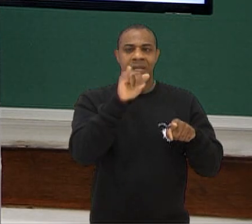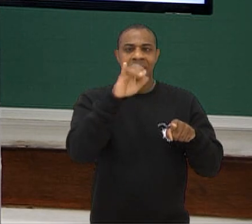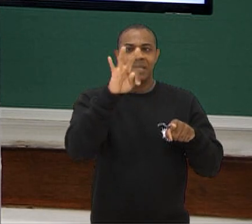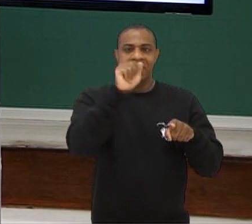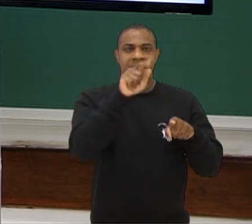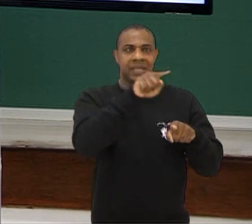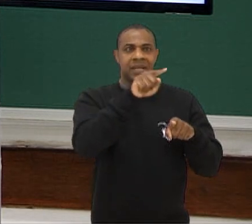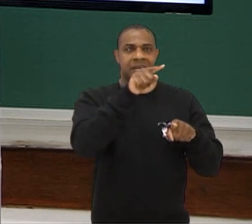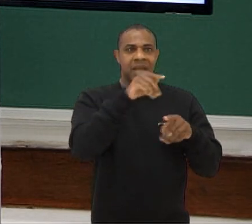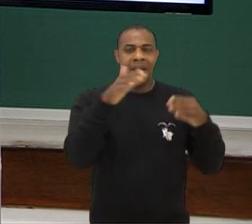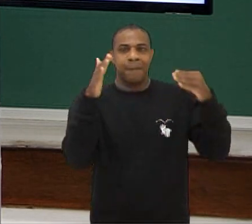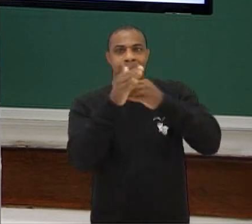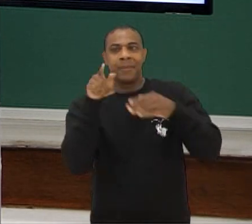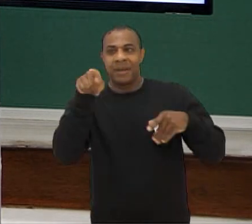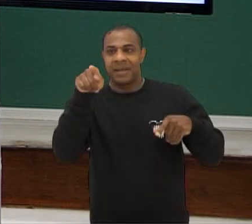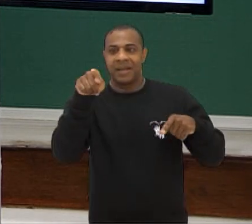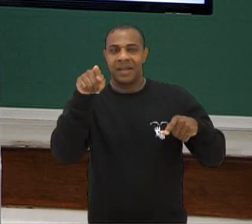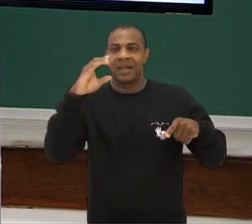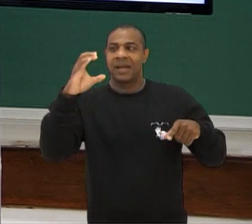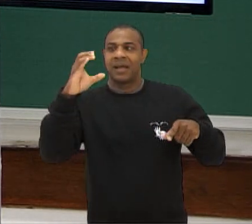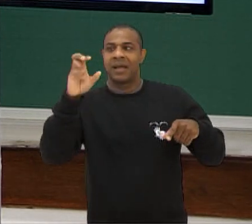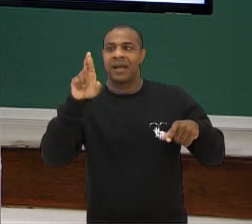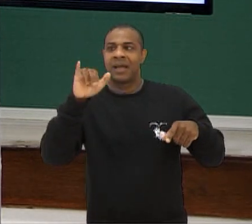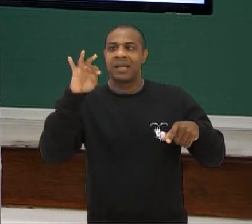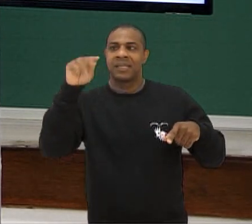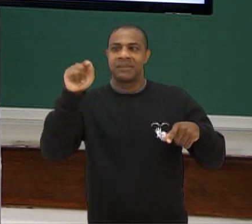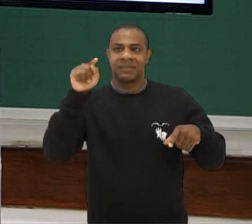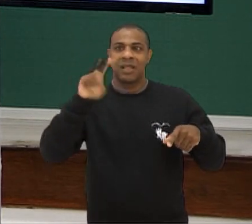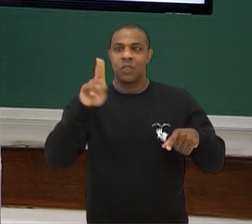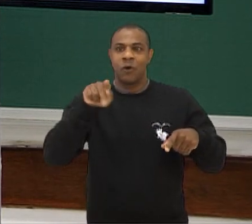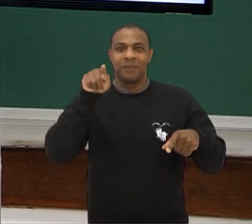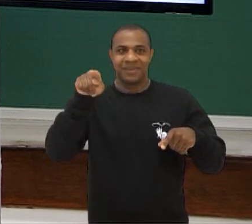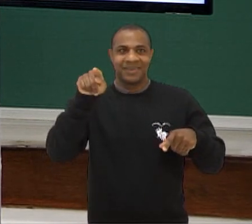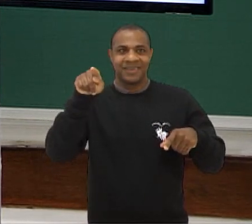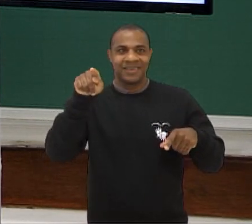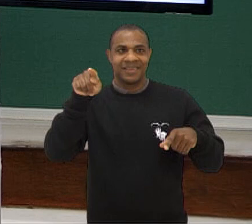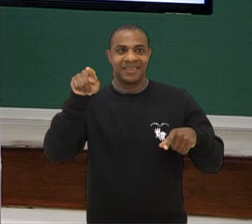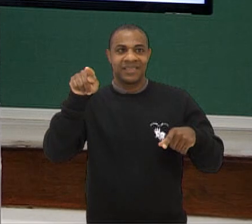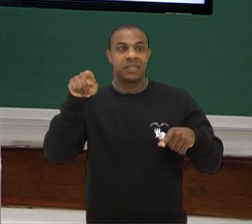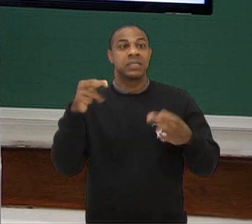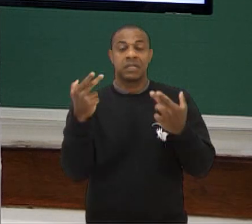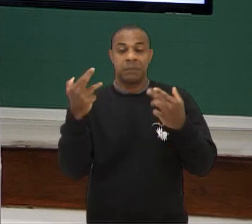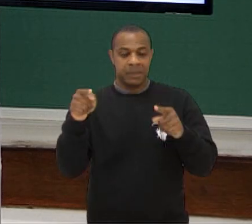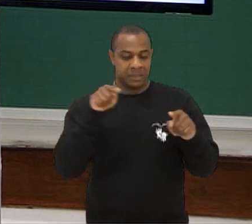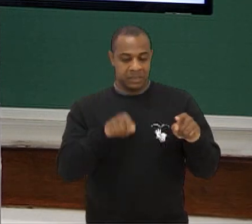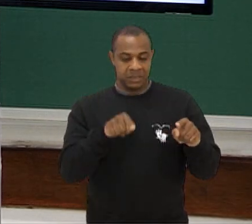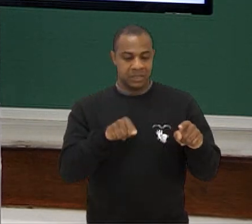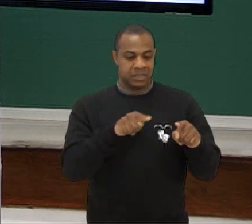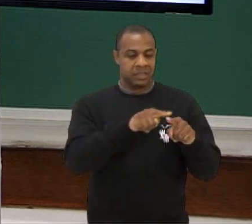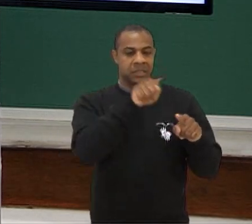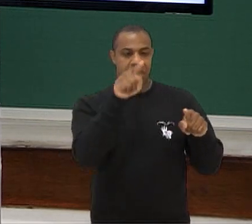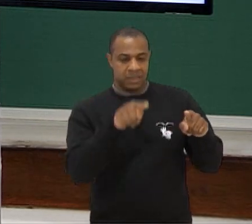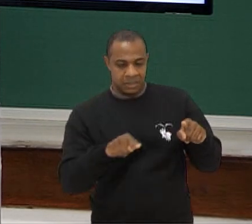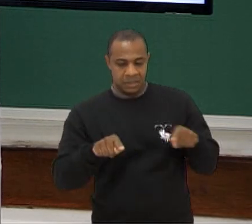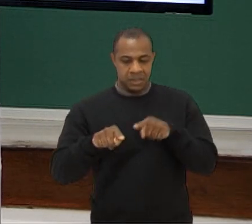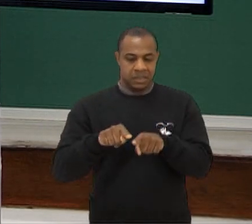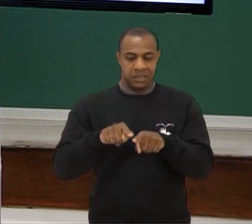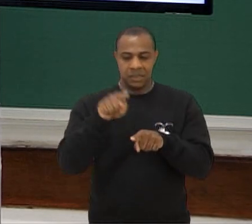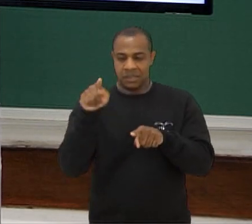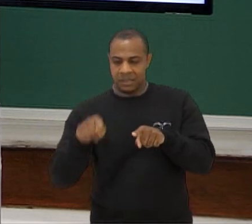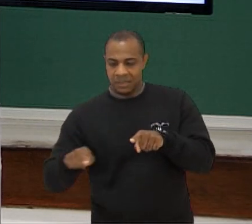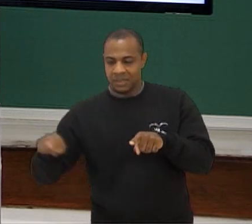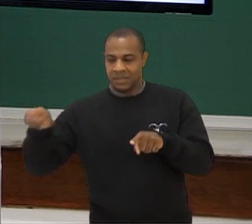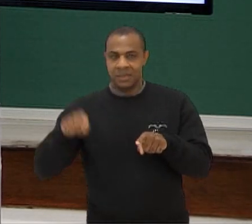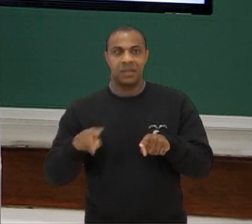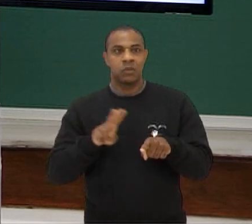a próxima crista, isso define como um comprimento de onda. A mesma coisa vale para a parte de baixo, que é denominada como vale. De um